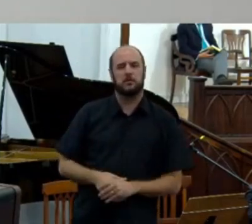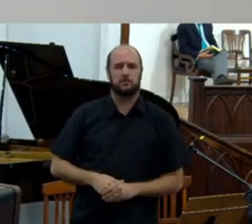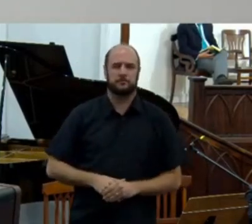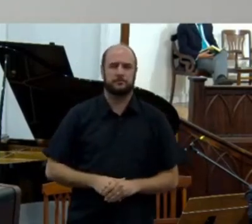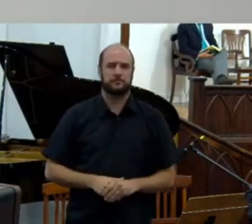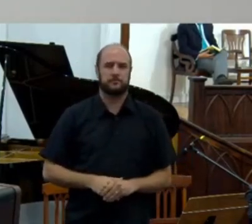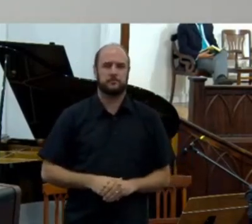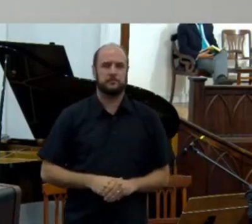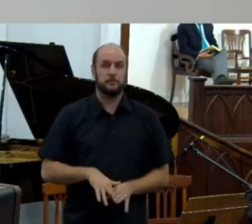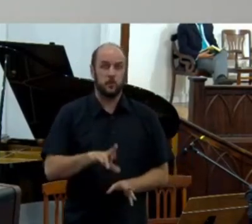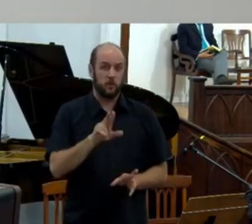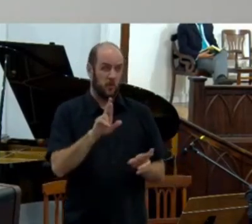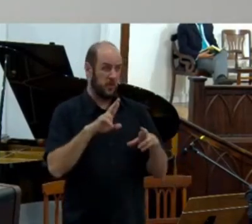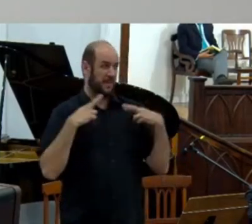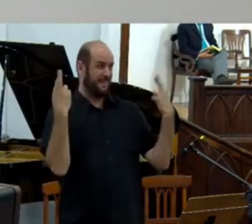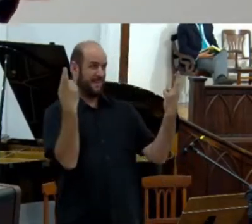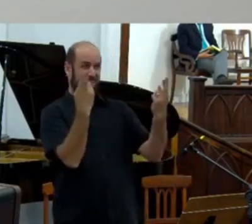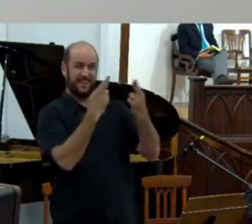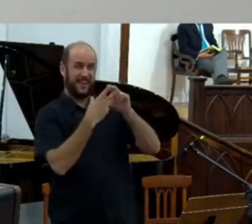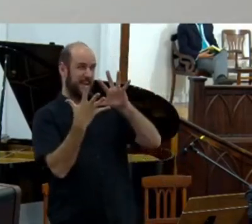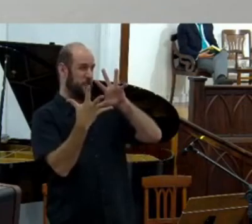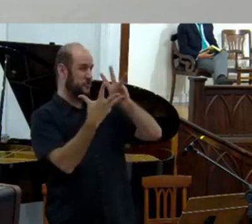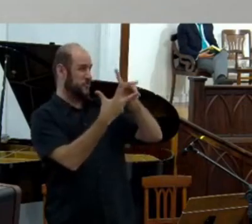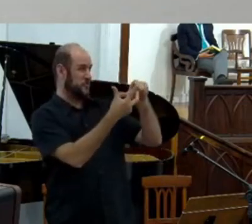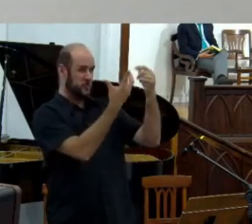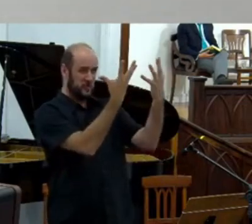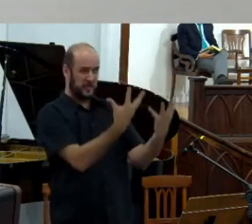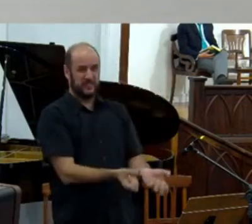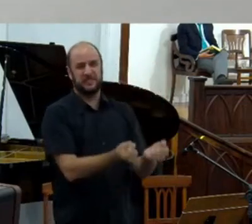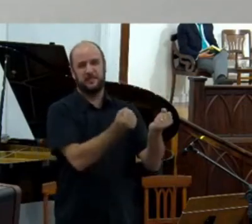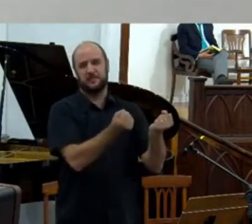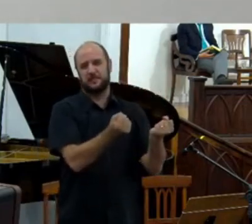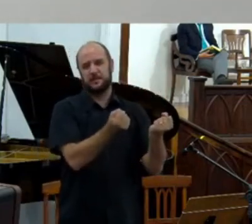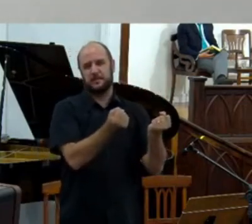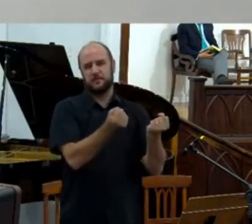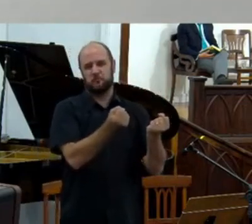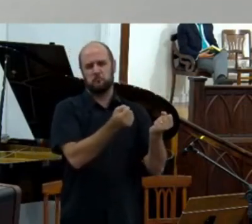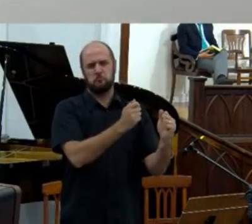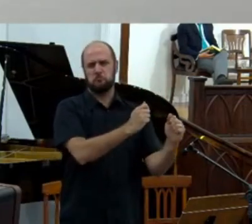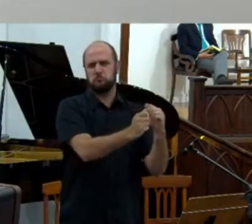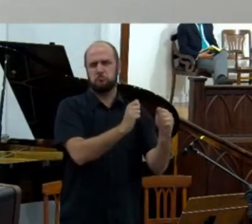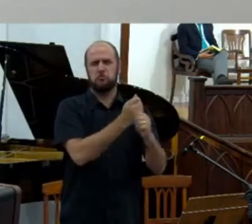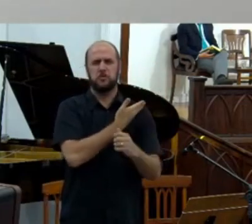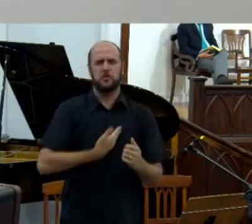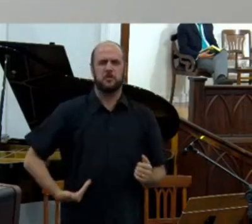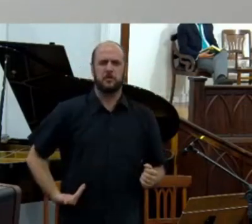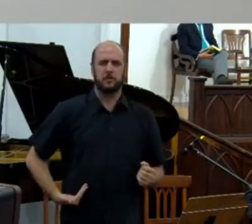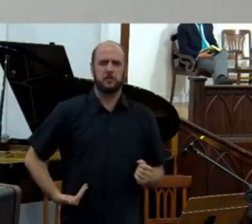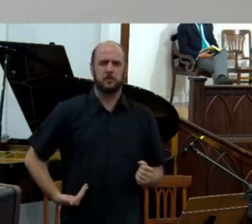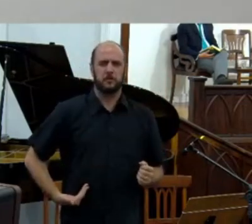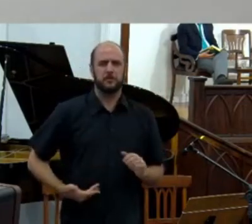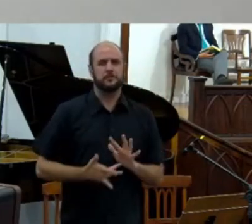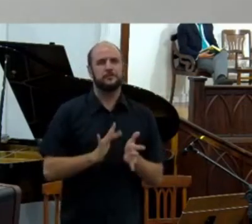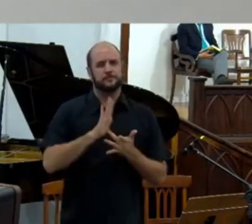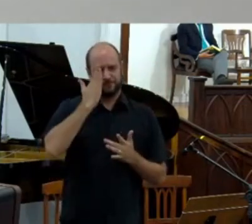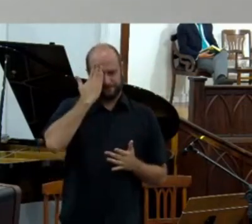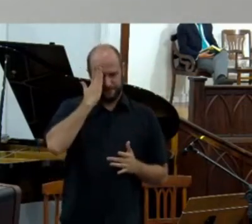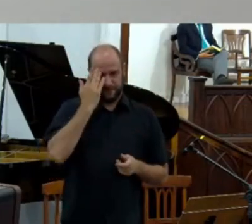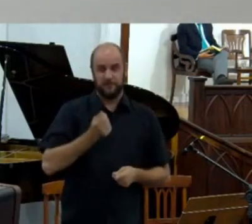Como receber todos os reinos da terra em posse, ele entendeu que aquilo ali tentaria o